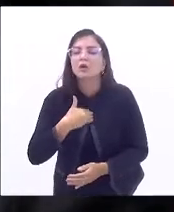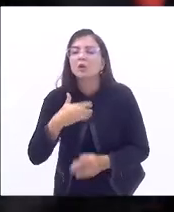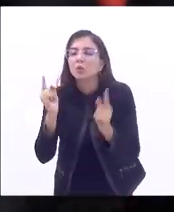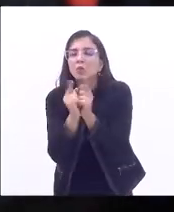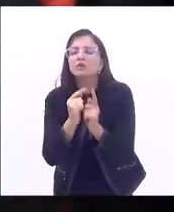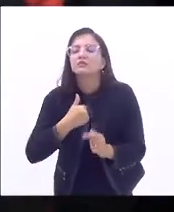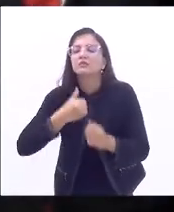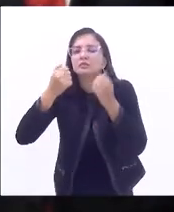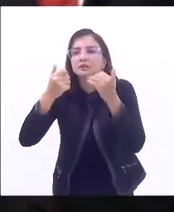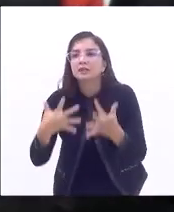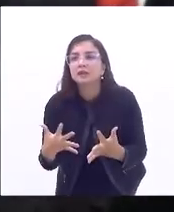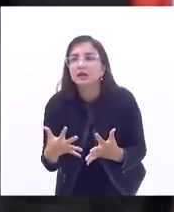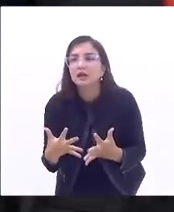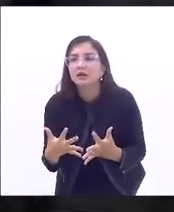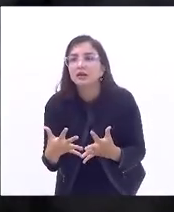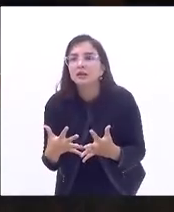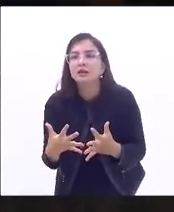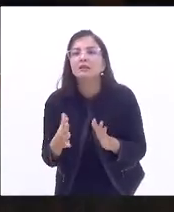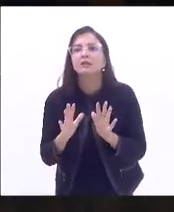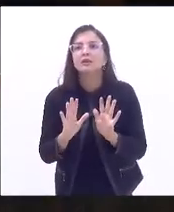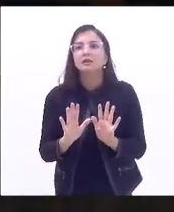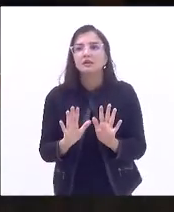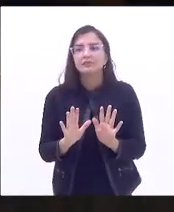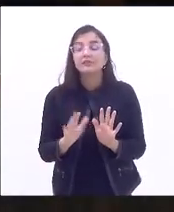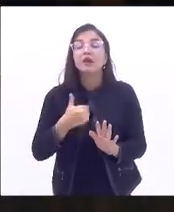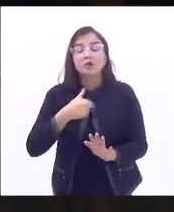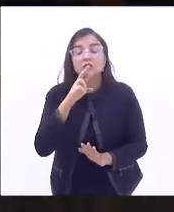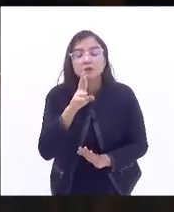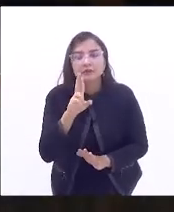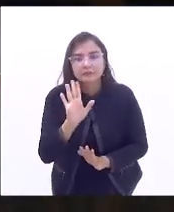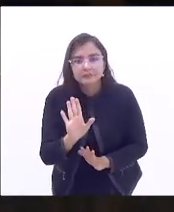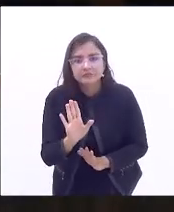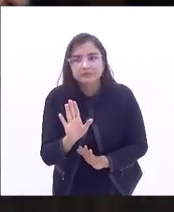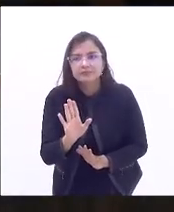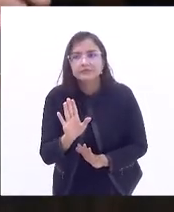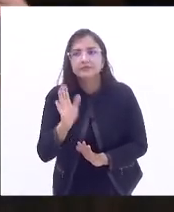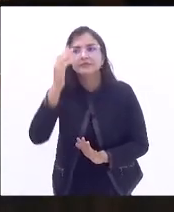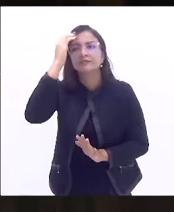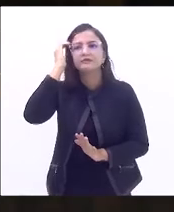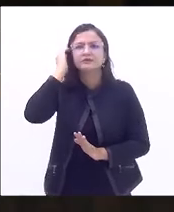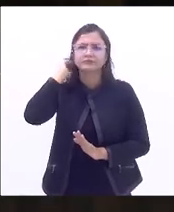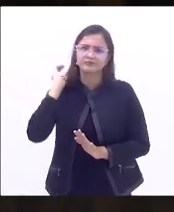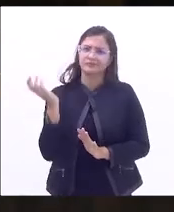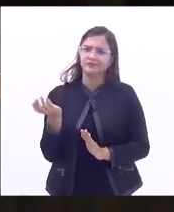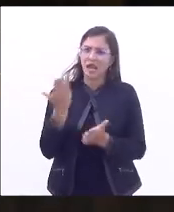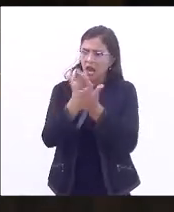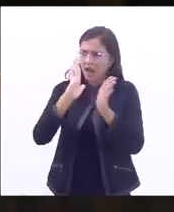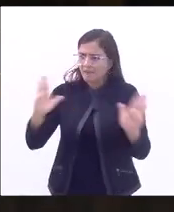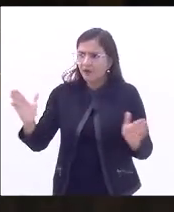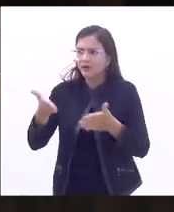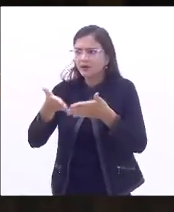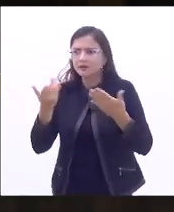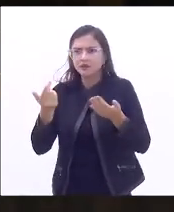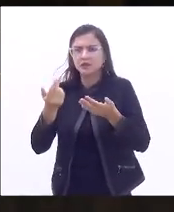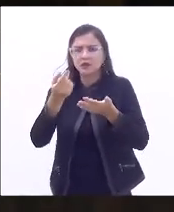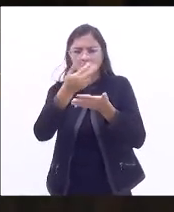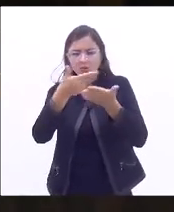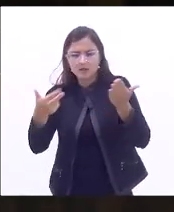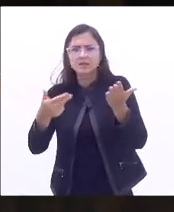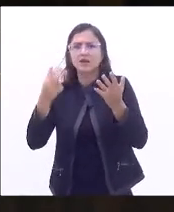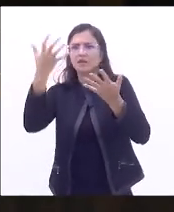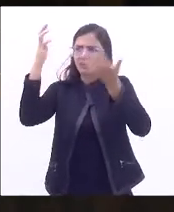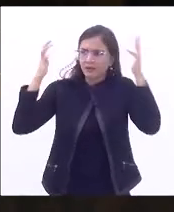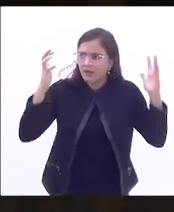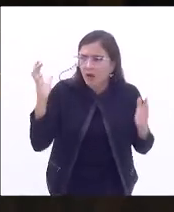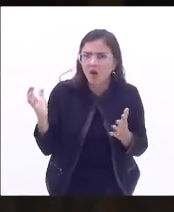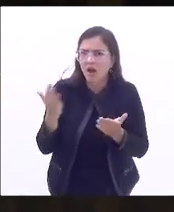André... Não, é só, me responde só isso. Vou responder. Por favor, se acaba as condicionantes ambientais no momento que a gente estende